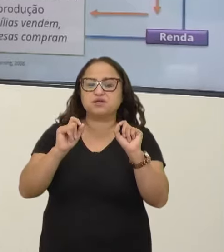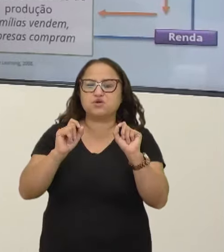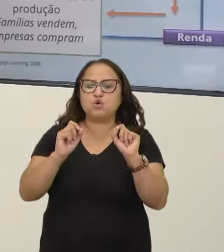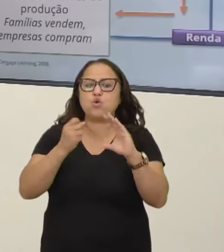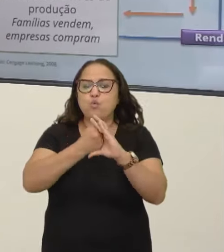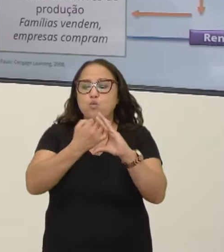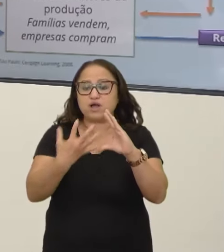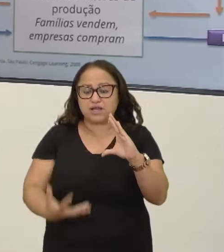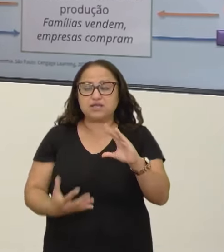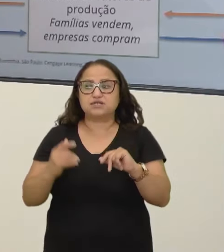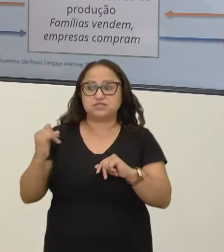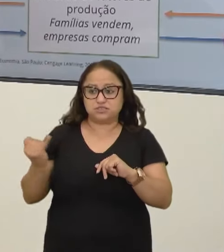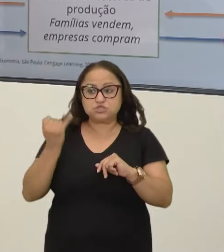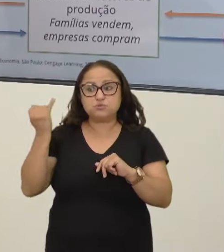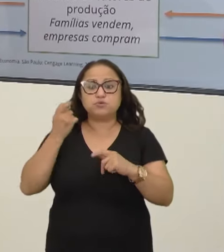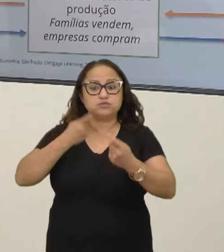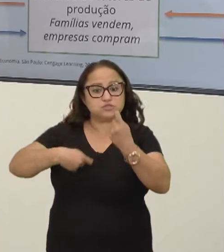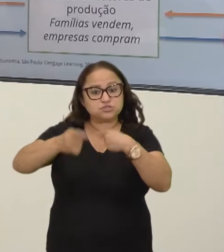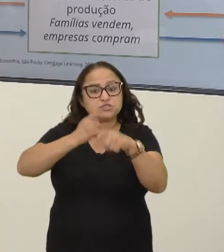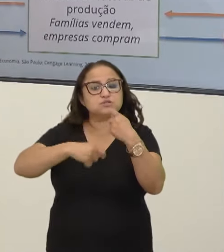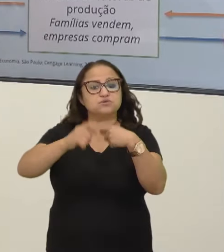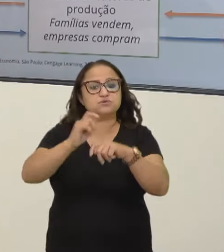dentro da economia, que é o seguinte.